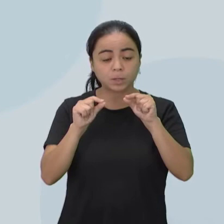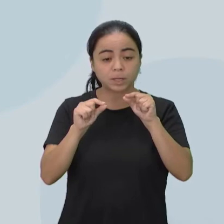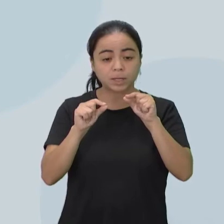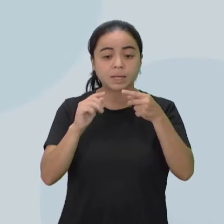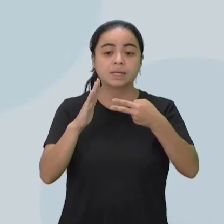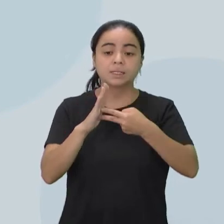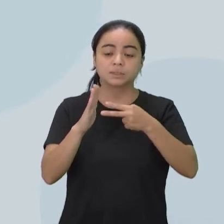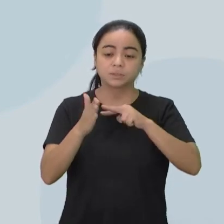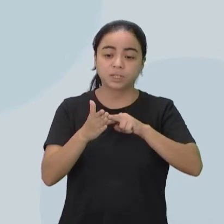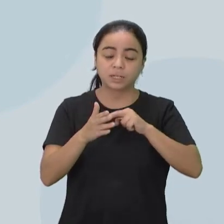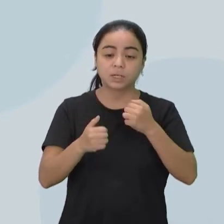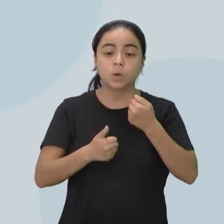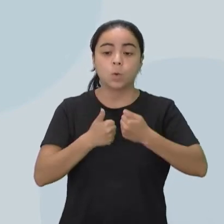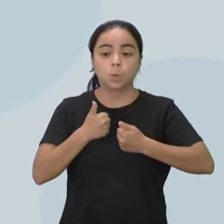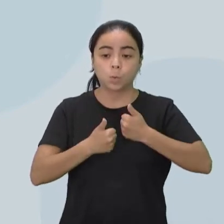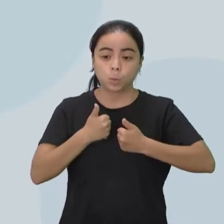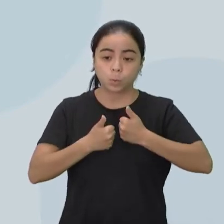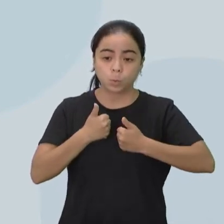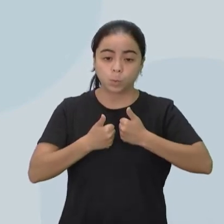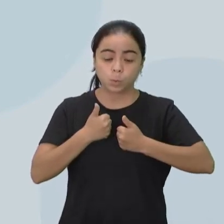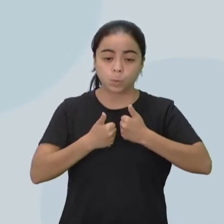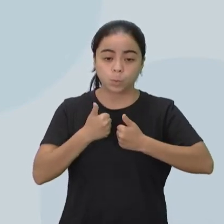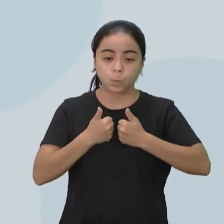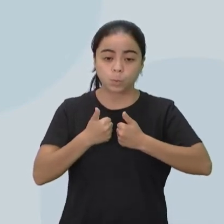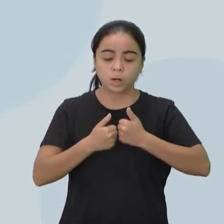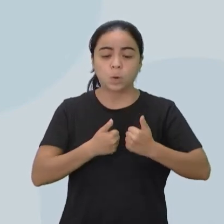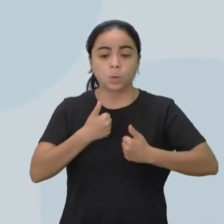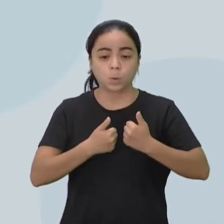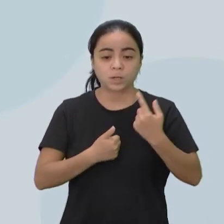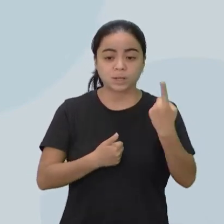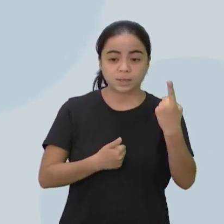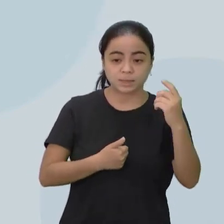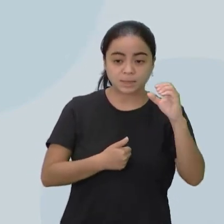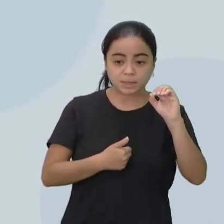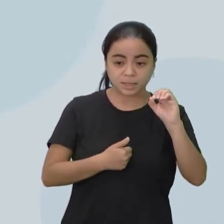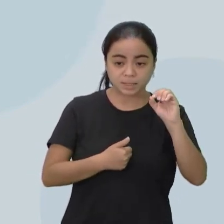Isso significa que o atleta, né, o Eisenbolt, ele corre